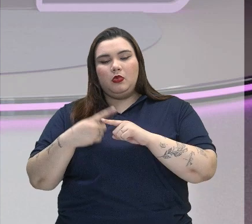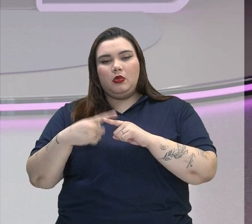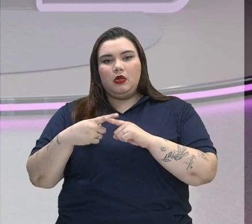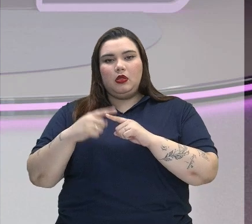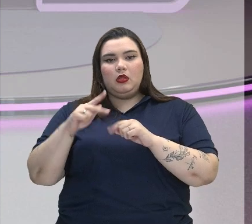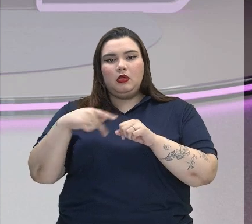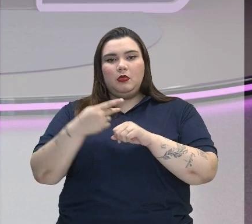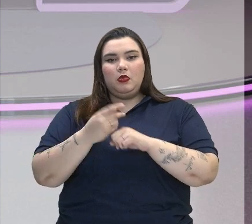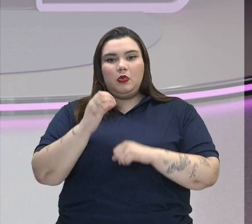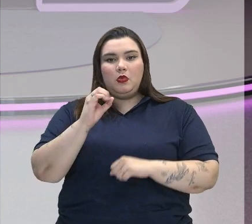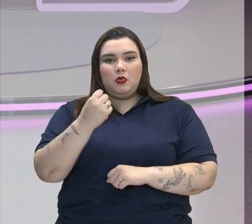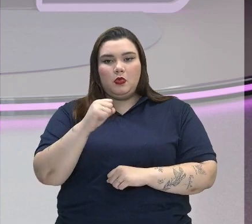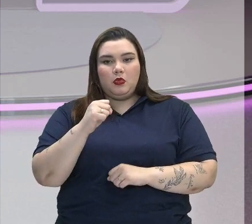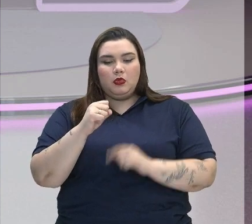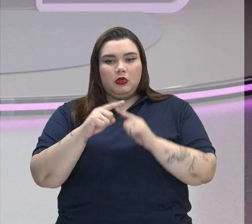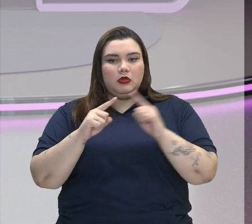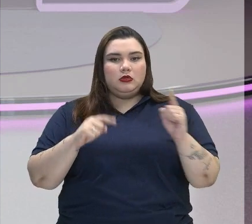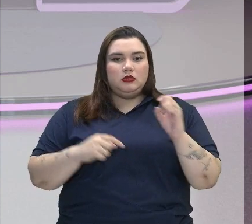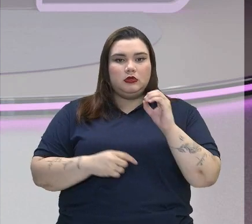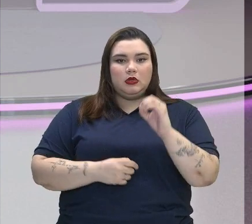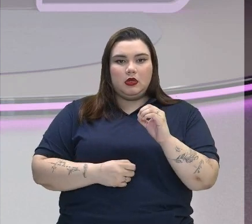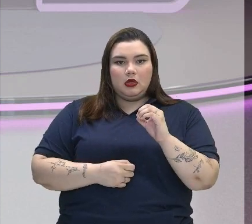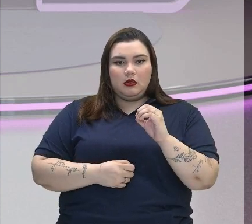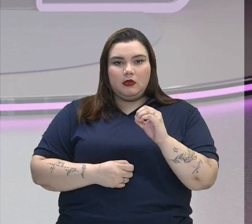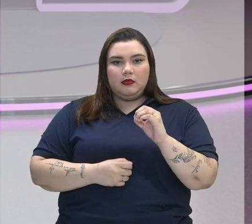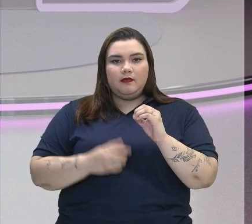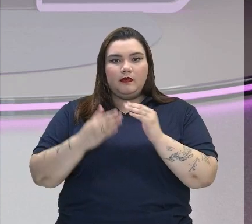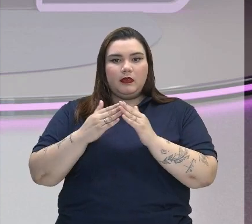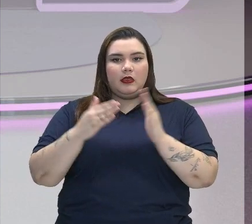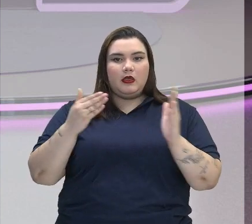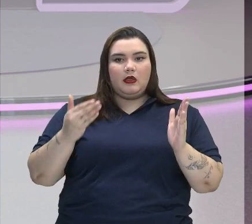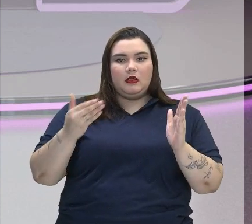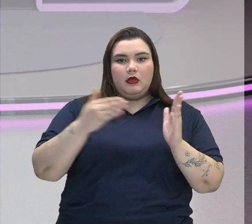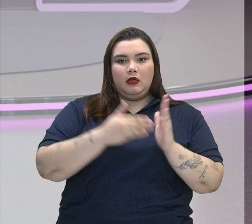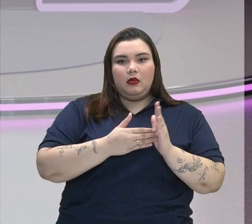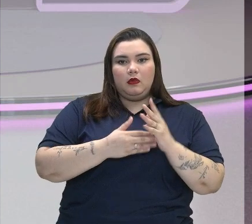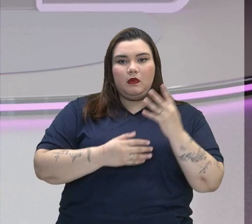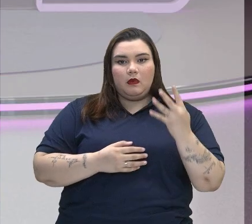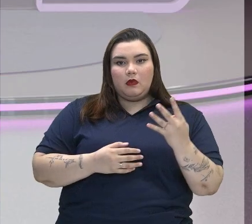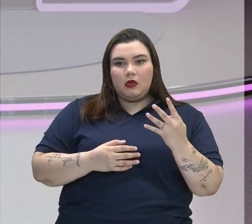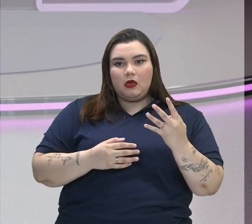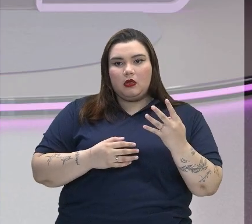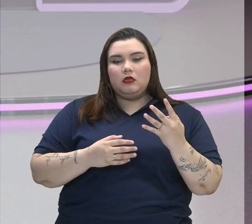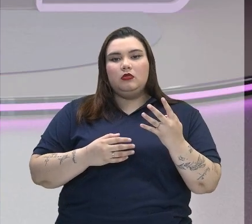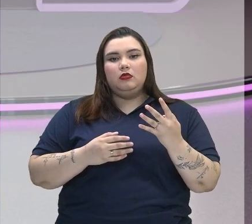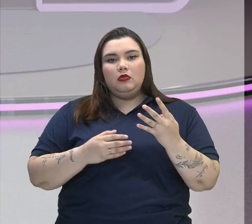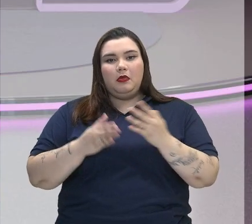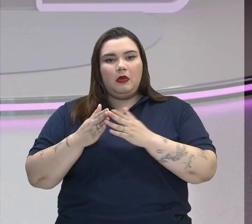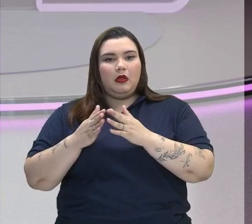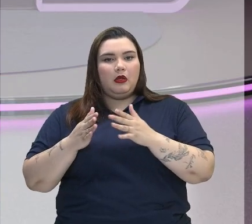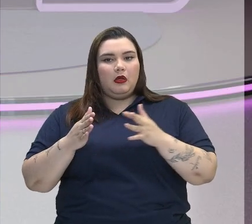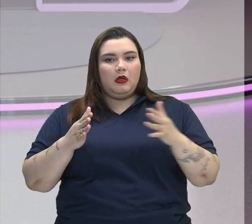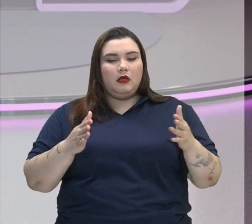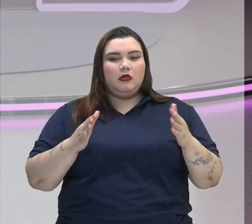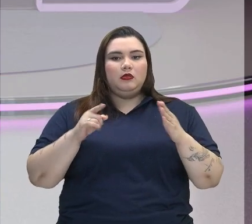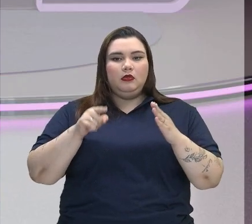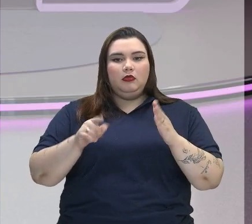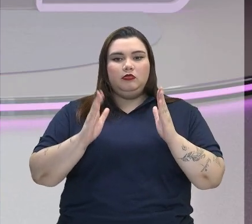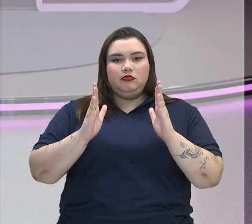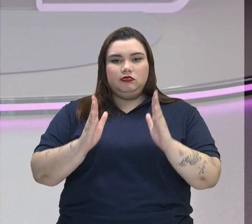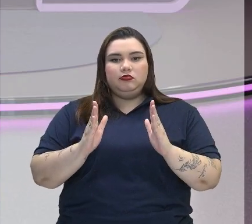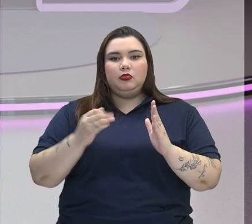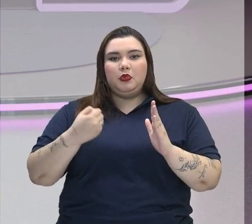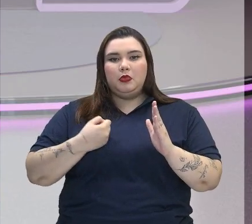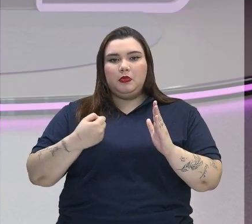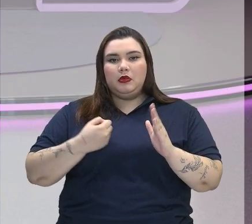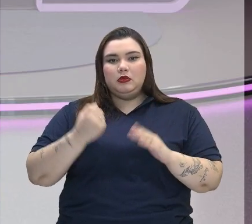o próximo número é 0 até 4, né, no caso, então a gente deixa naquela casa decimal mesmo.